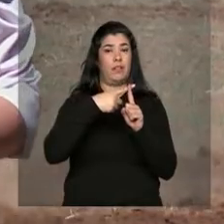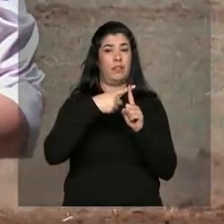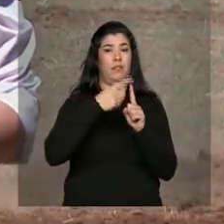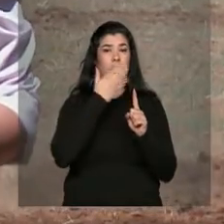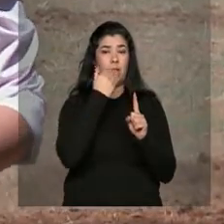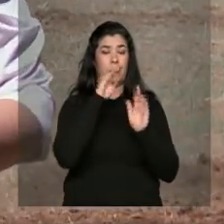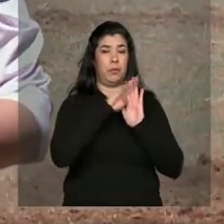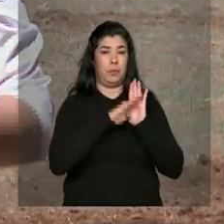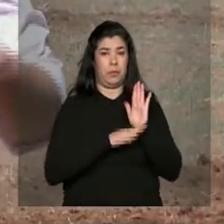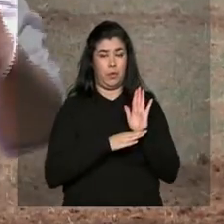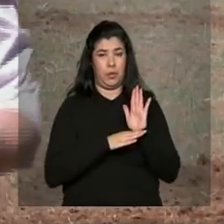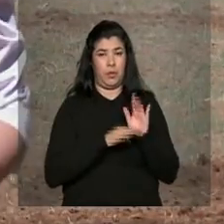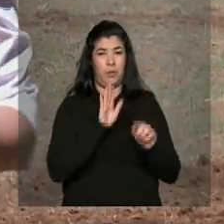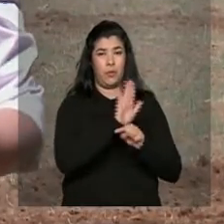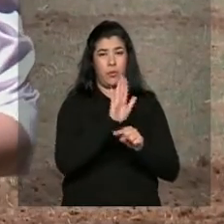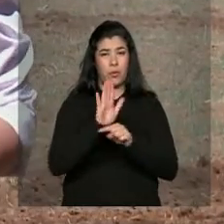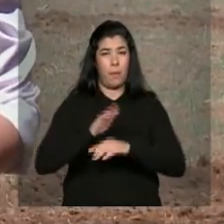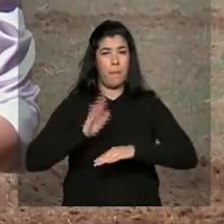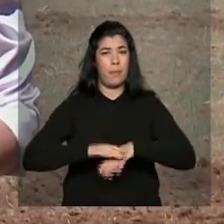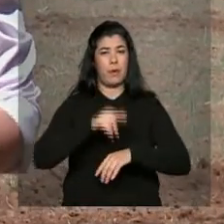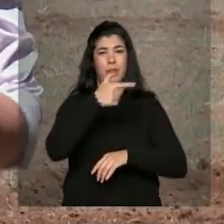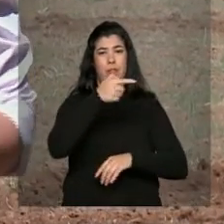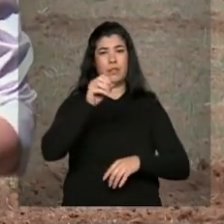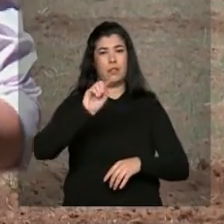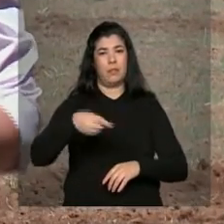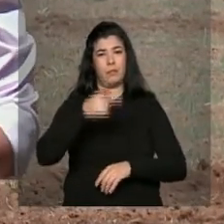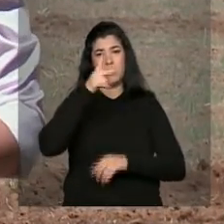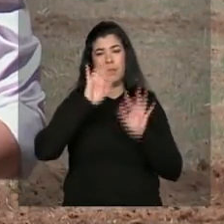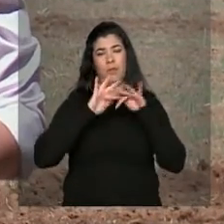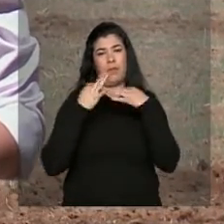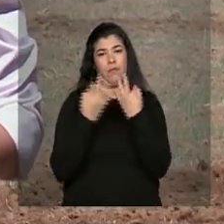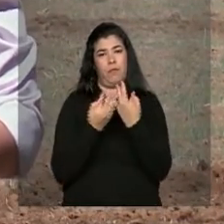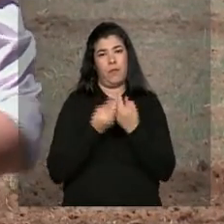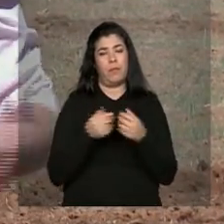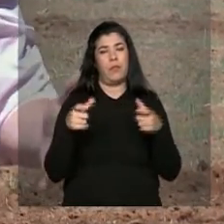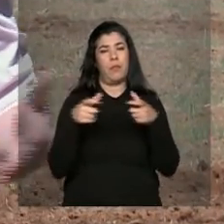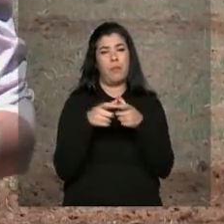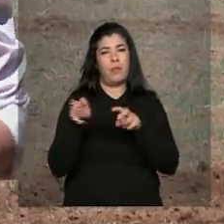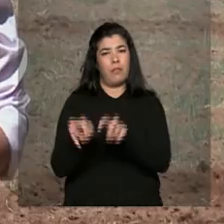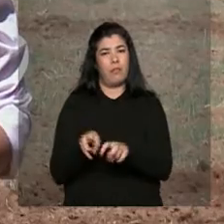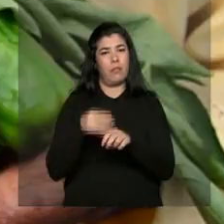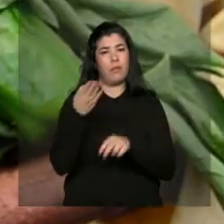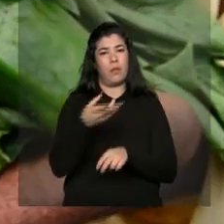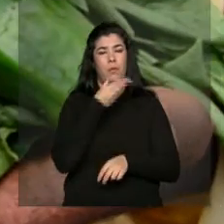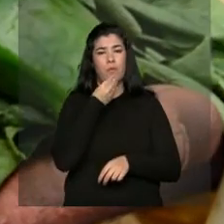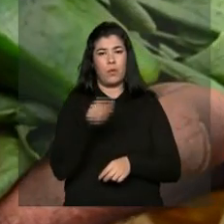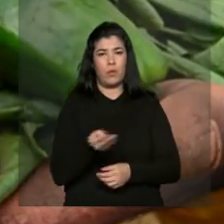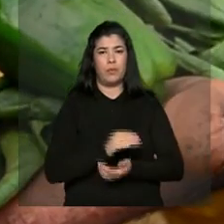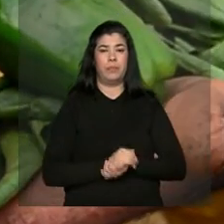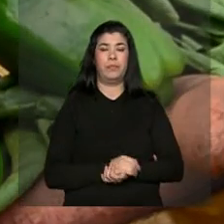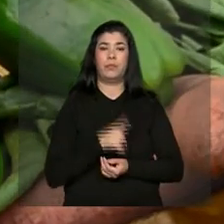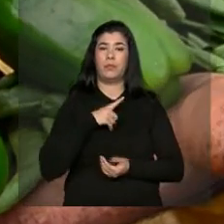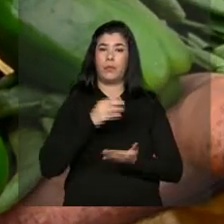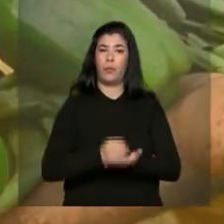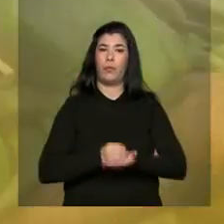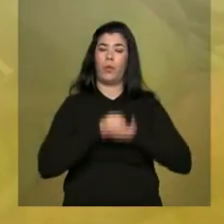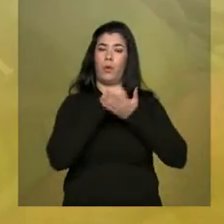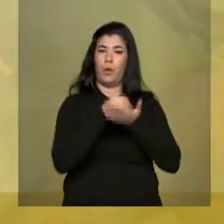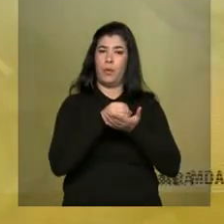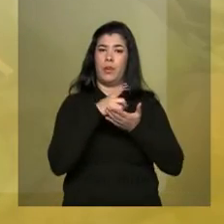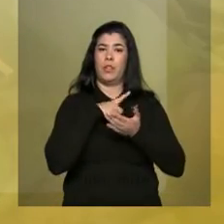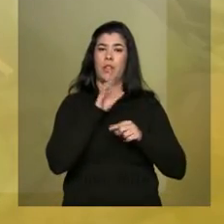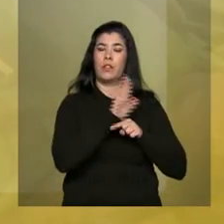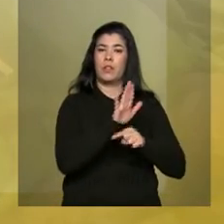beneficiou mais de 700 mil famílias de pequenos agricultores, como a do Rony. A linha de crédito do Mais